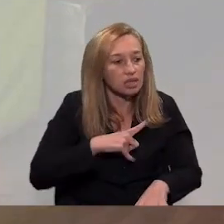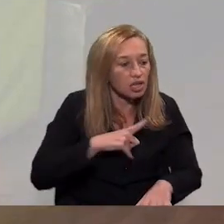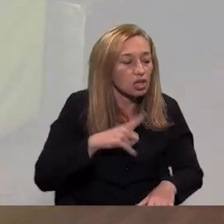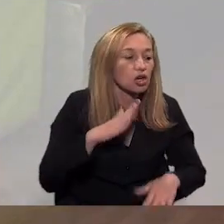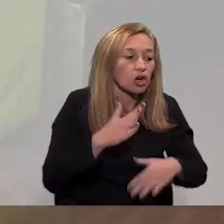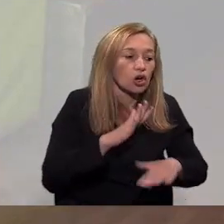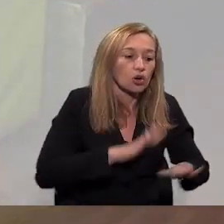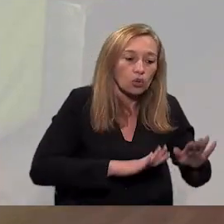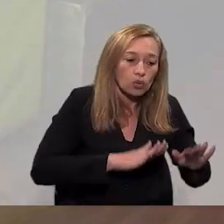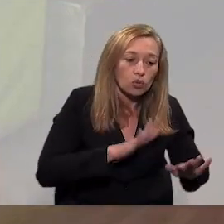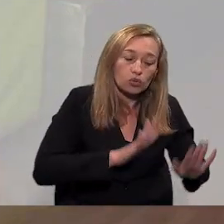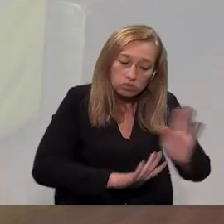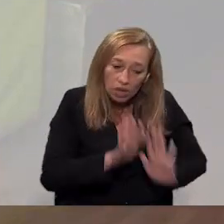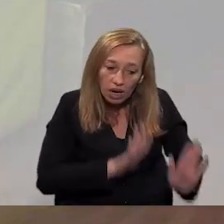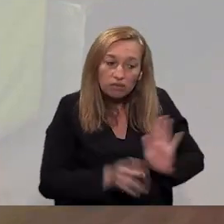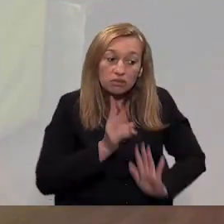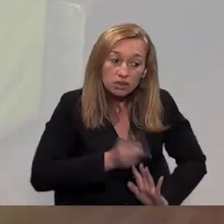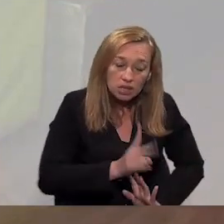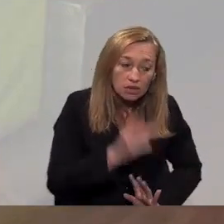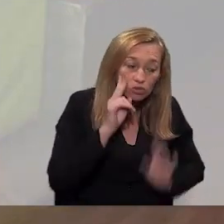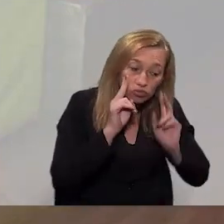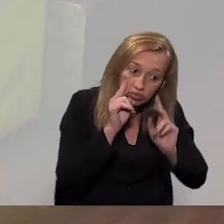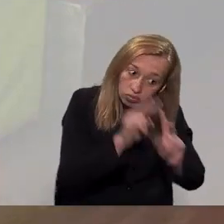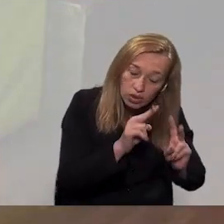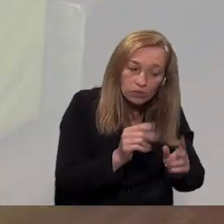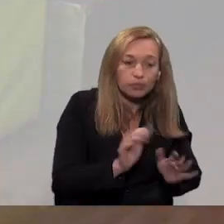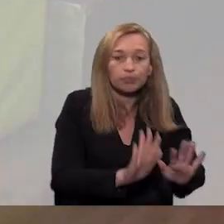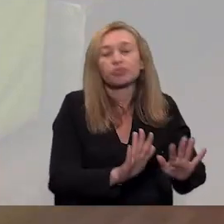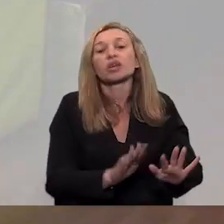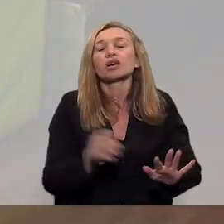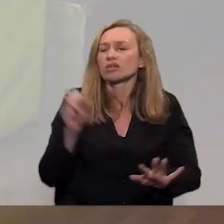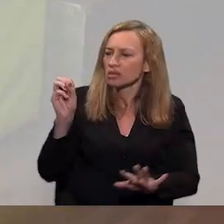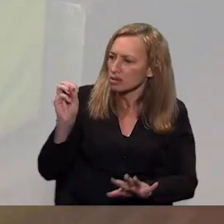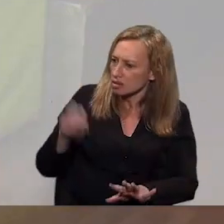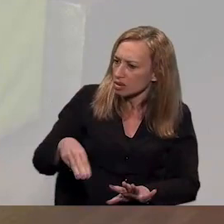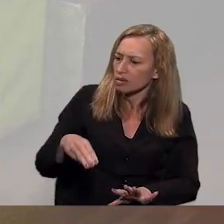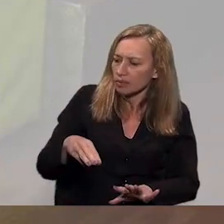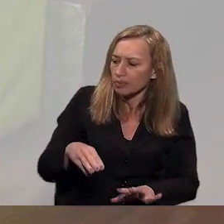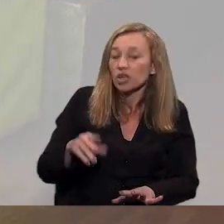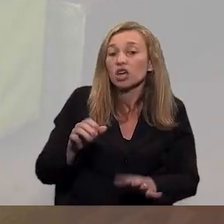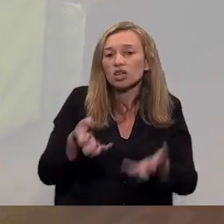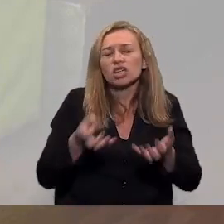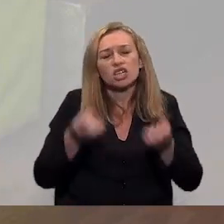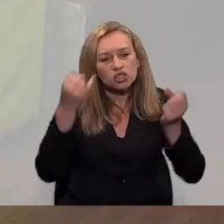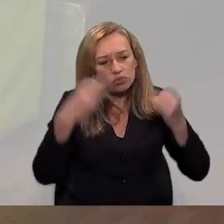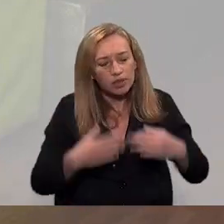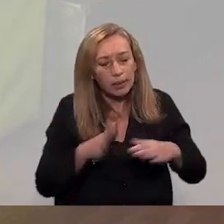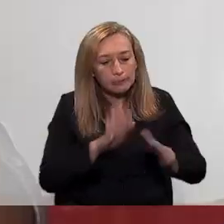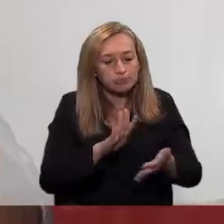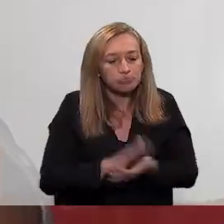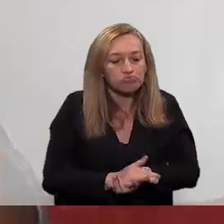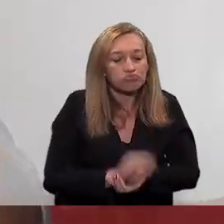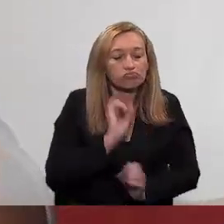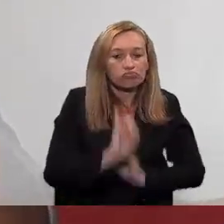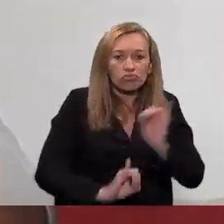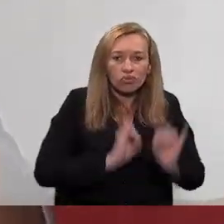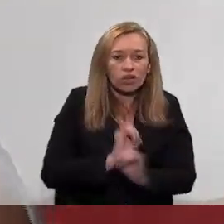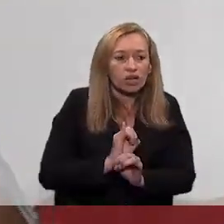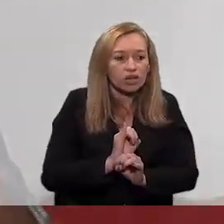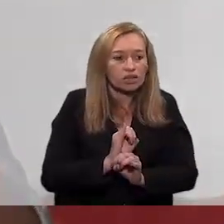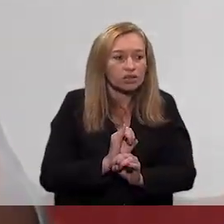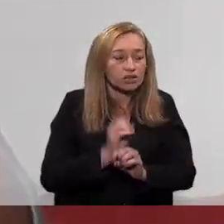pais terem cuidado e sempre estar ali de olho no que essas crianças estão fazendo. Exato. Eu gostaria de explicar uma coisa.